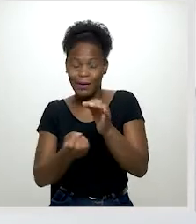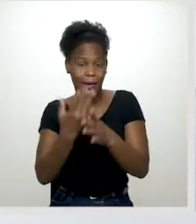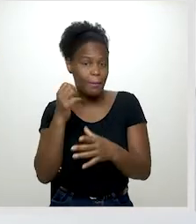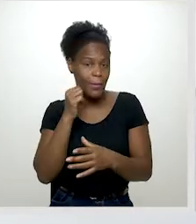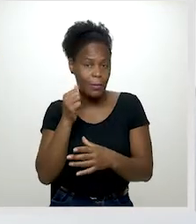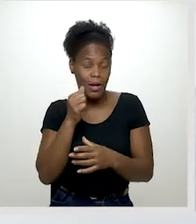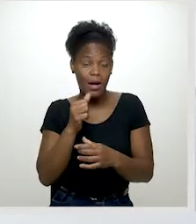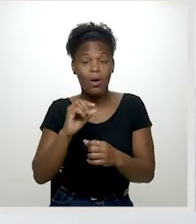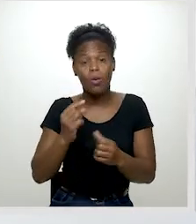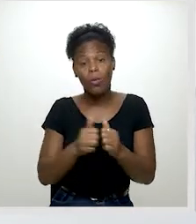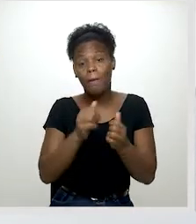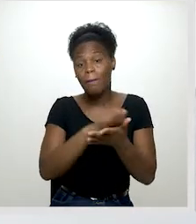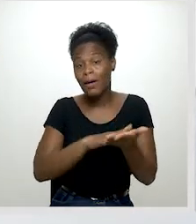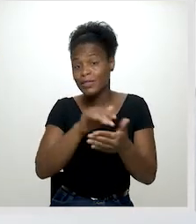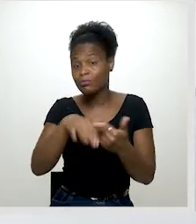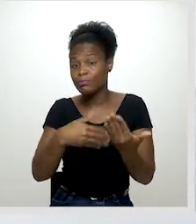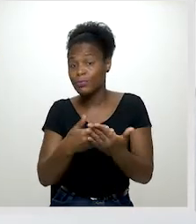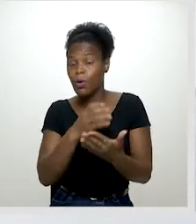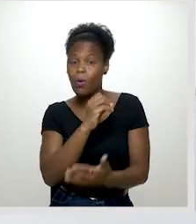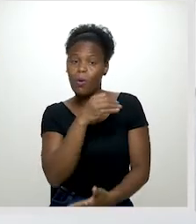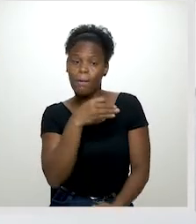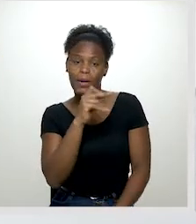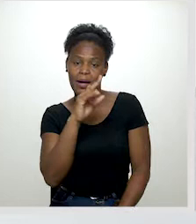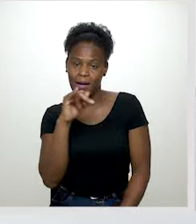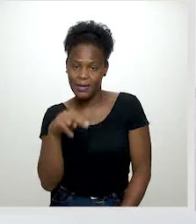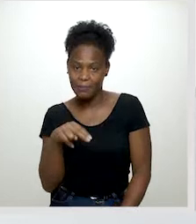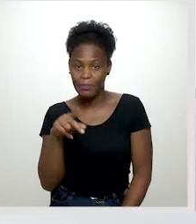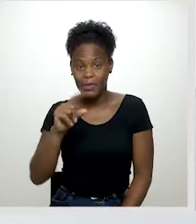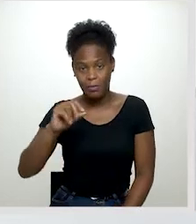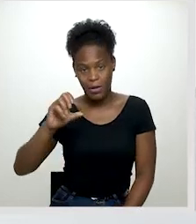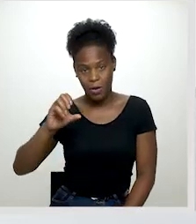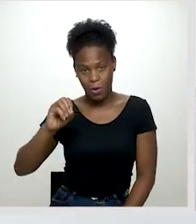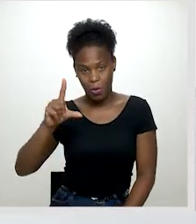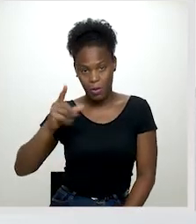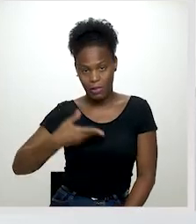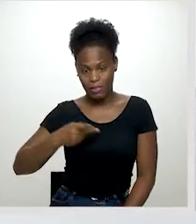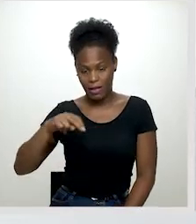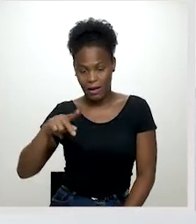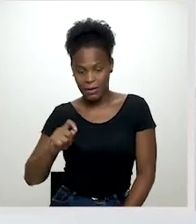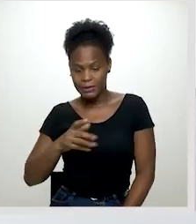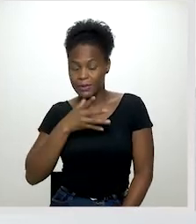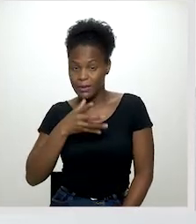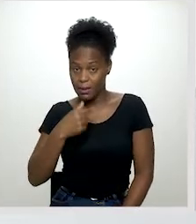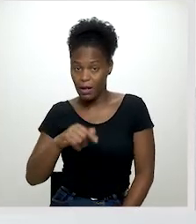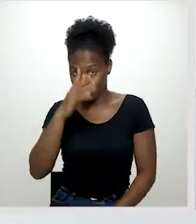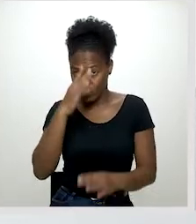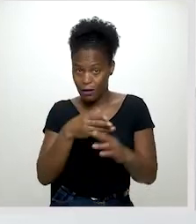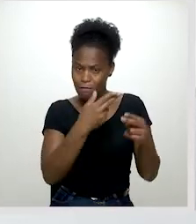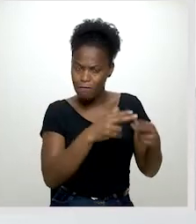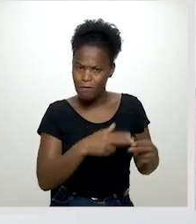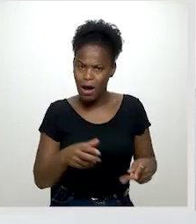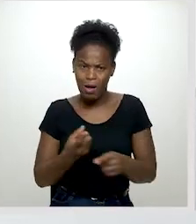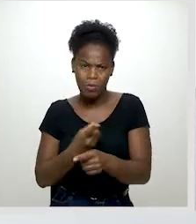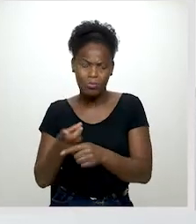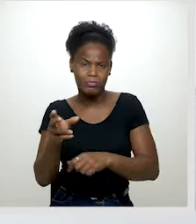admitiram que se teriam ocorrido numerosas reações químicas. em várias etapas que teria